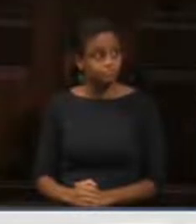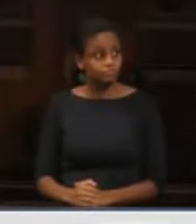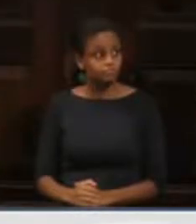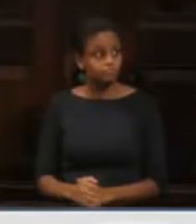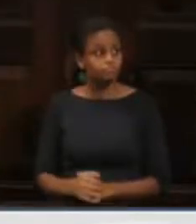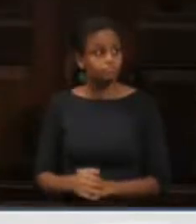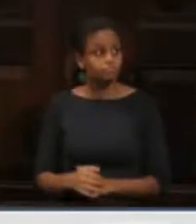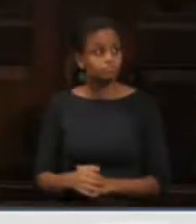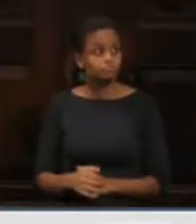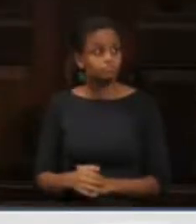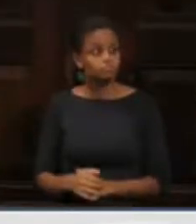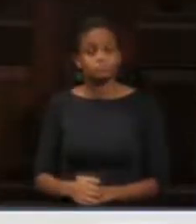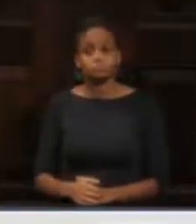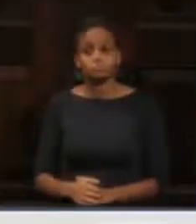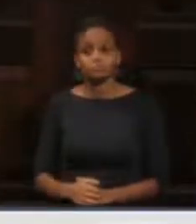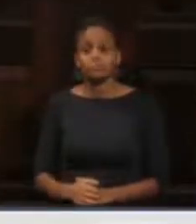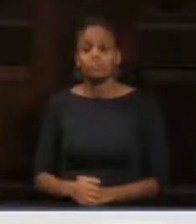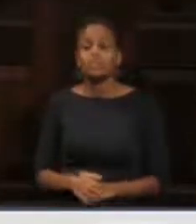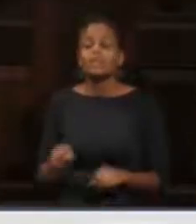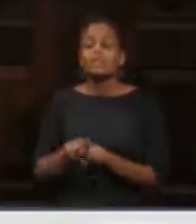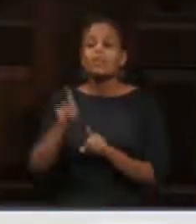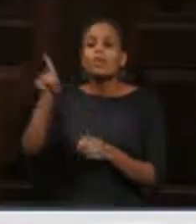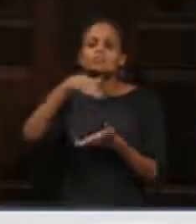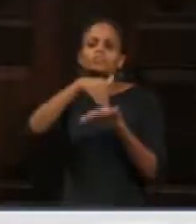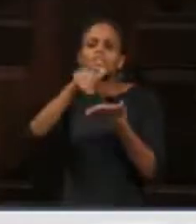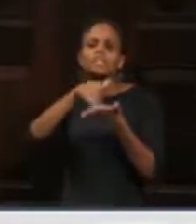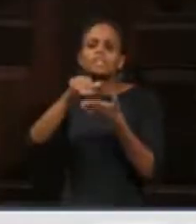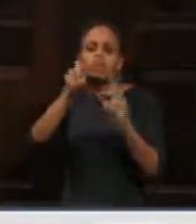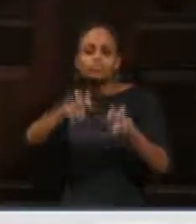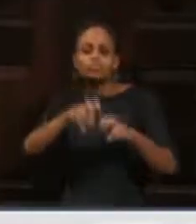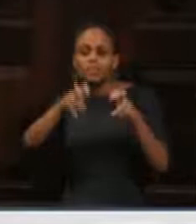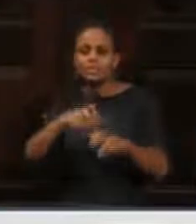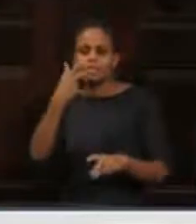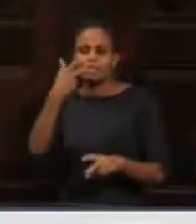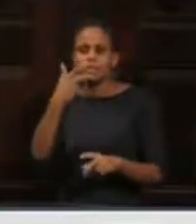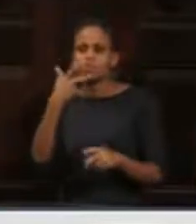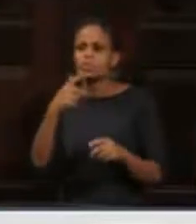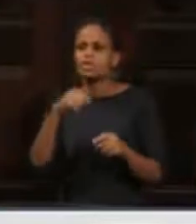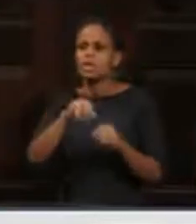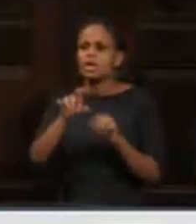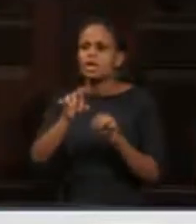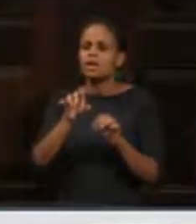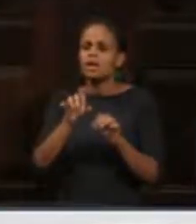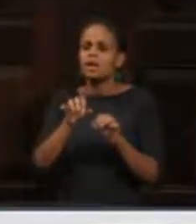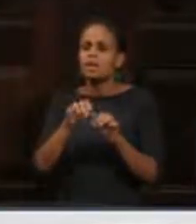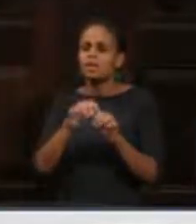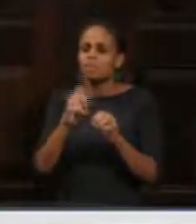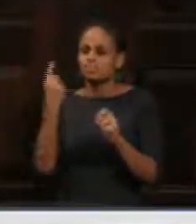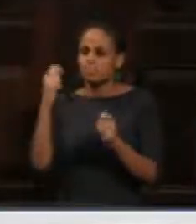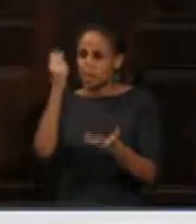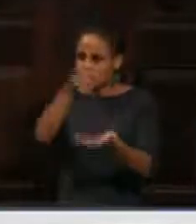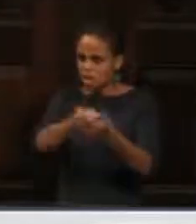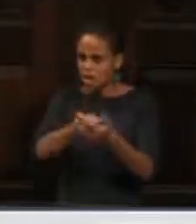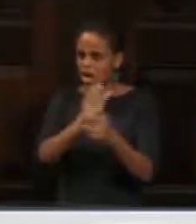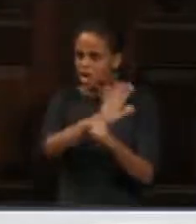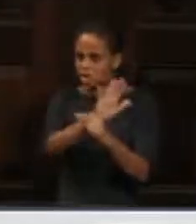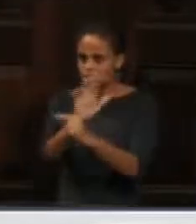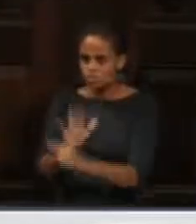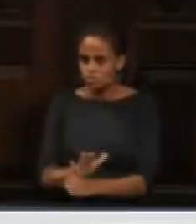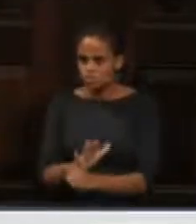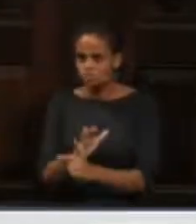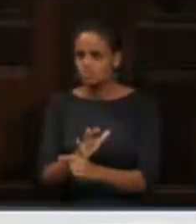maternidade. Mentira! Não fui eu que em campanha disse que inauguraria a Casa de Saúde